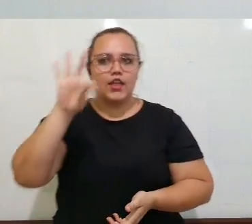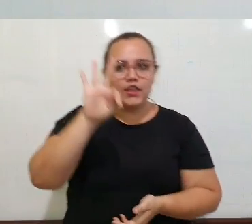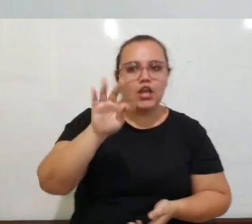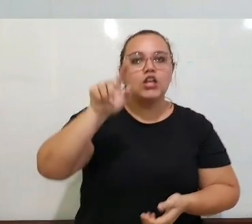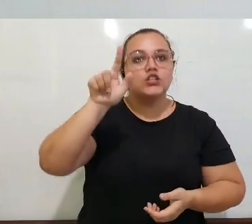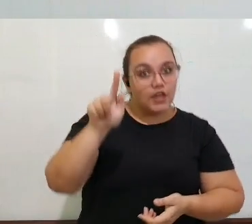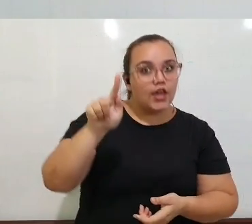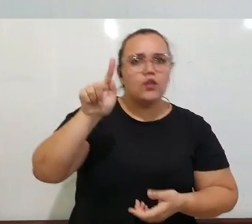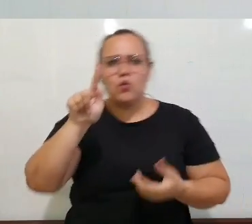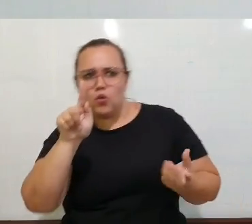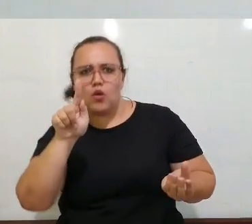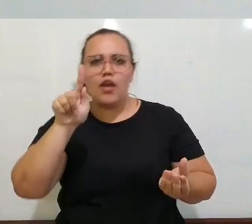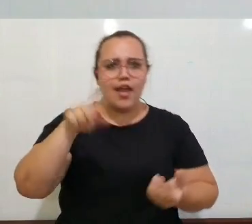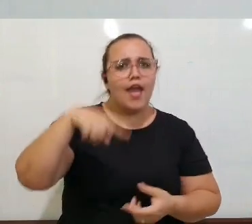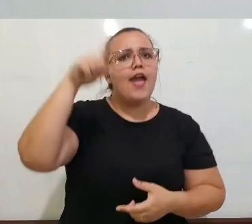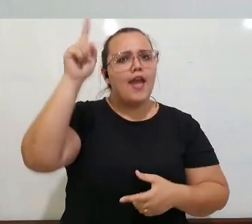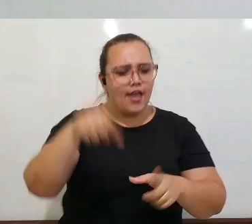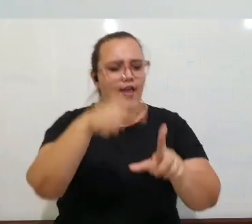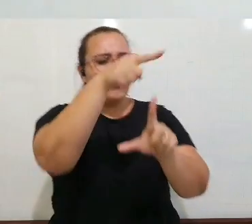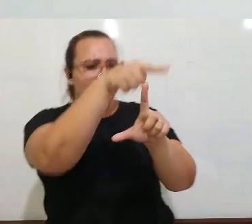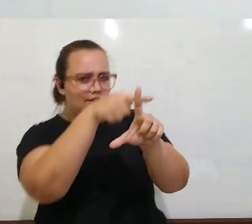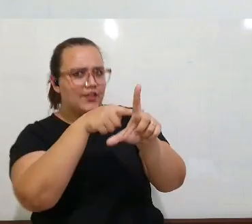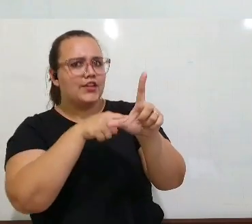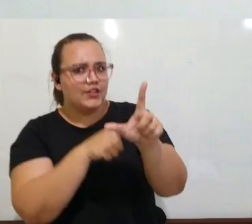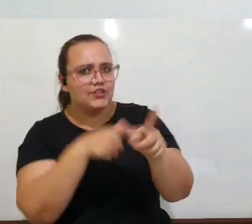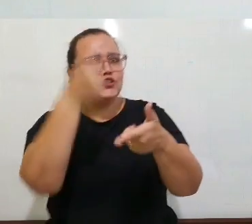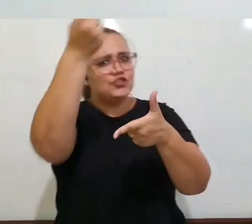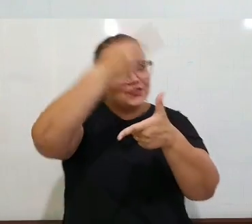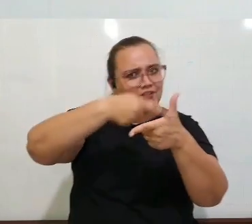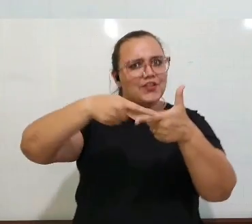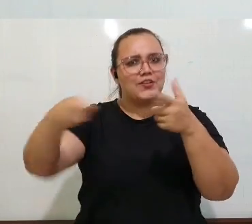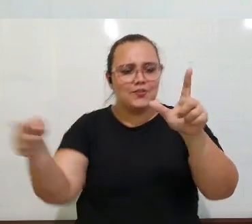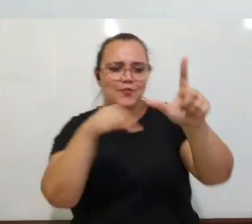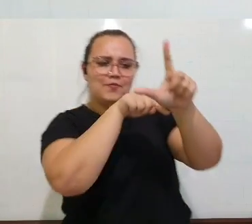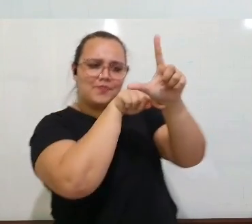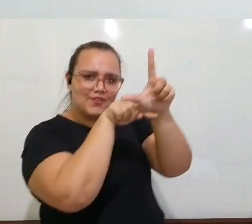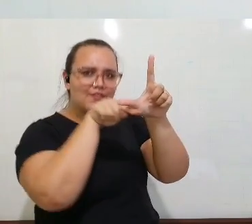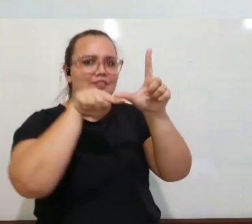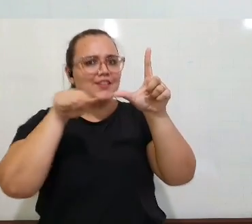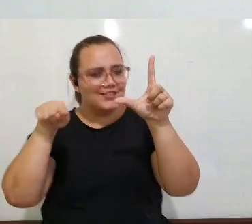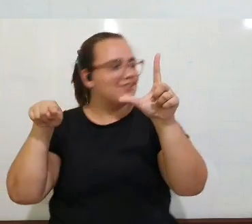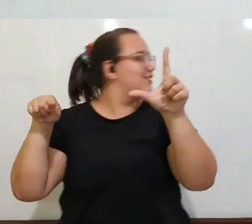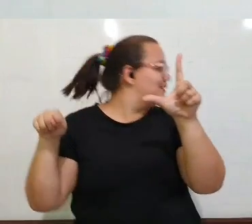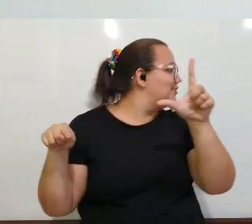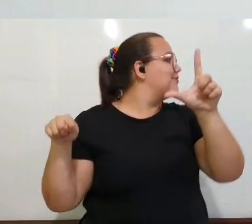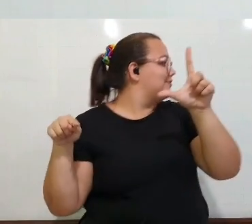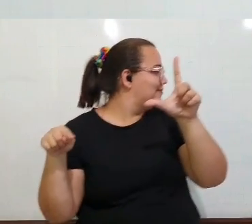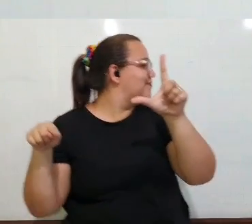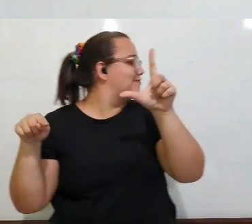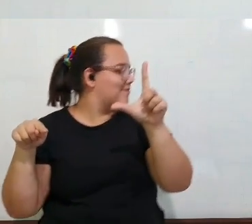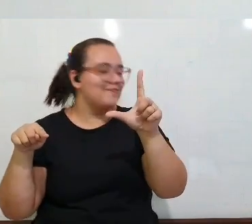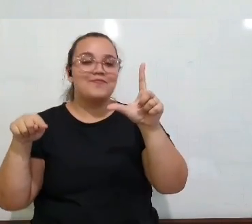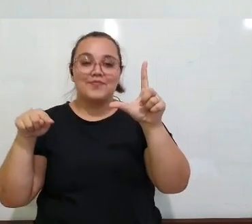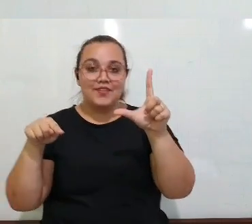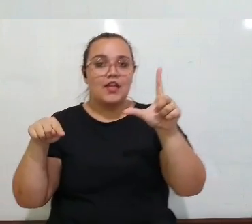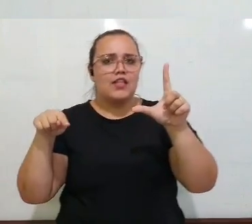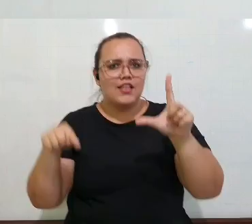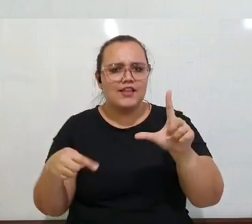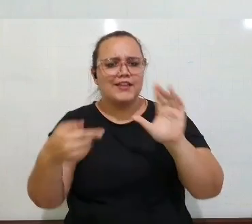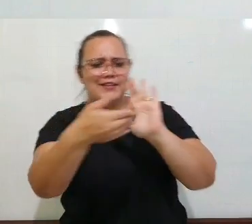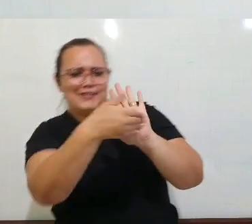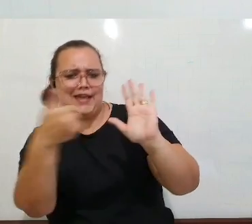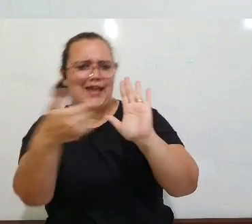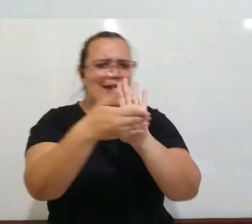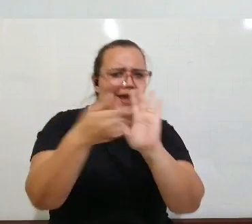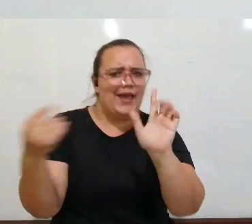A tangente é cateto oposto sobre cateto adjacente.